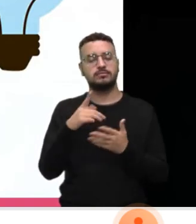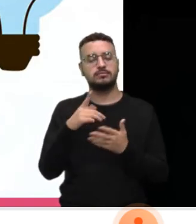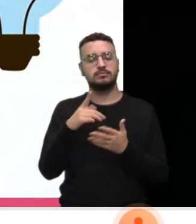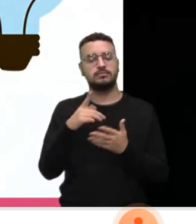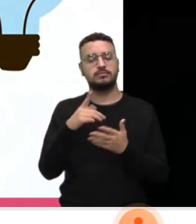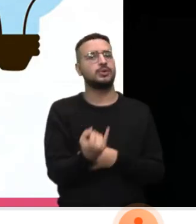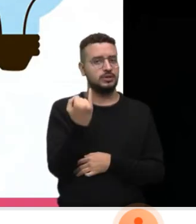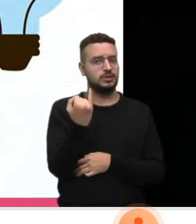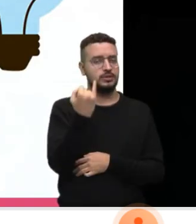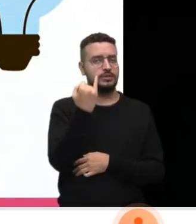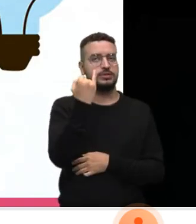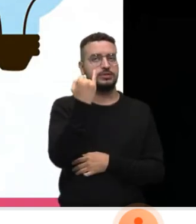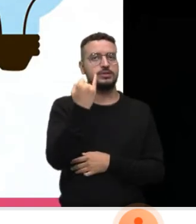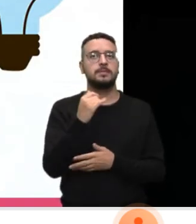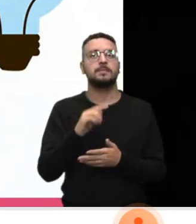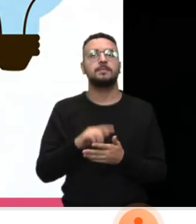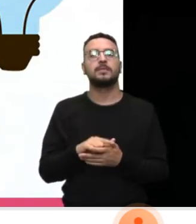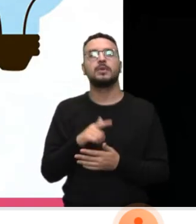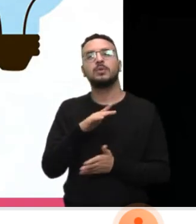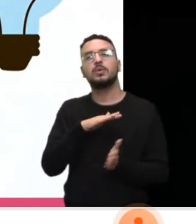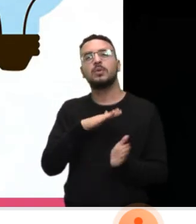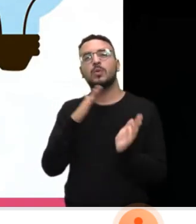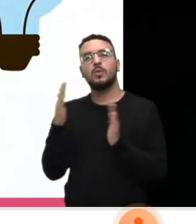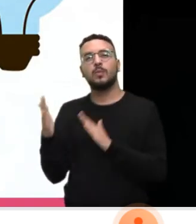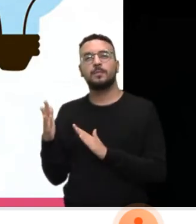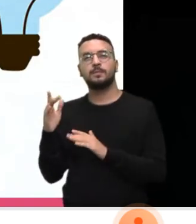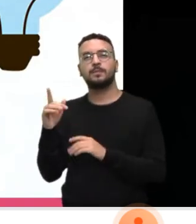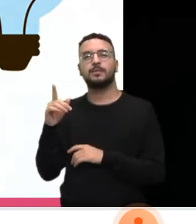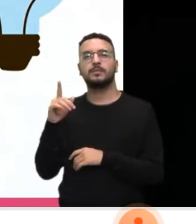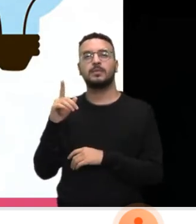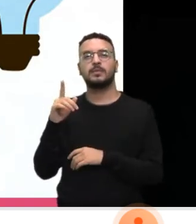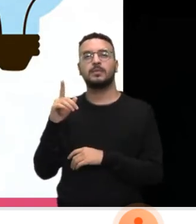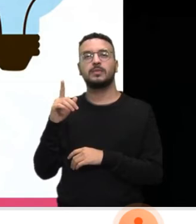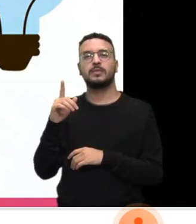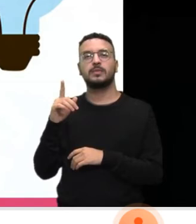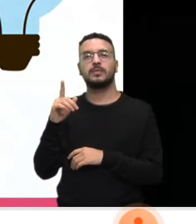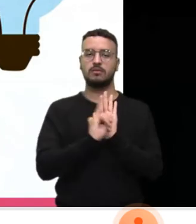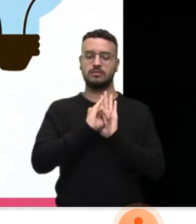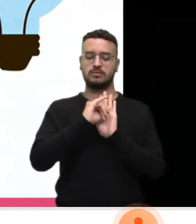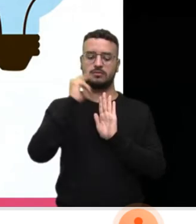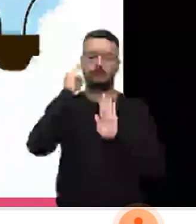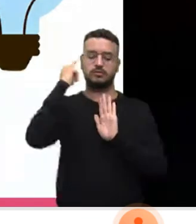identitário, você pode percebido que os surdos,